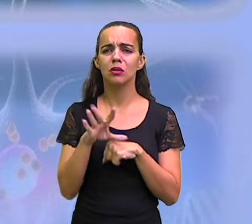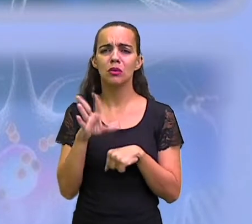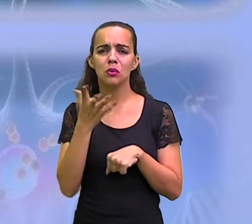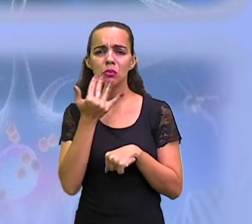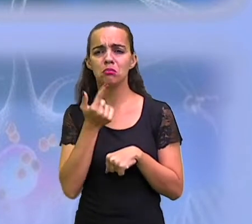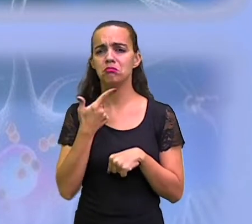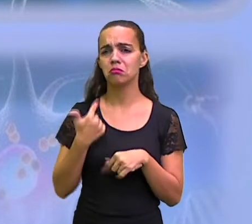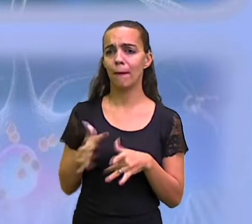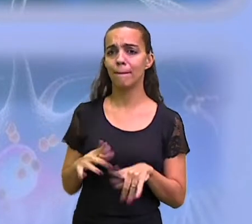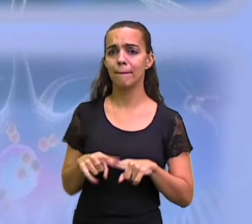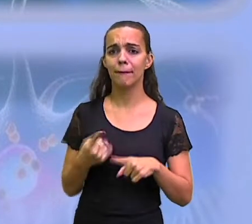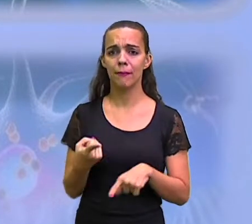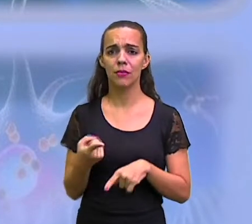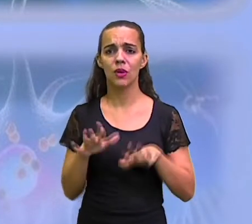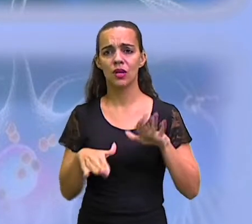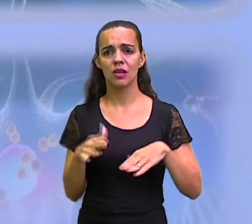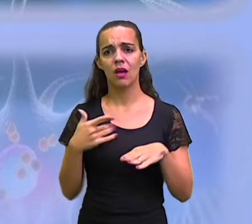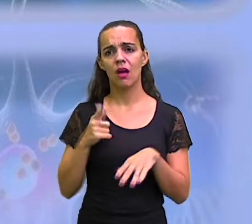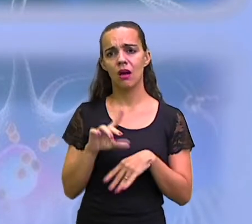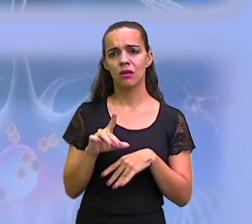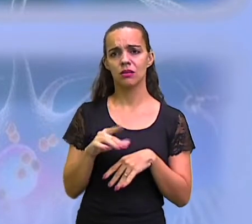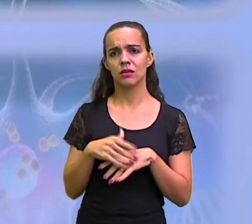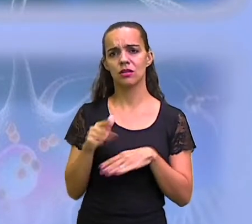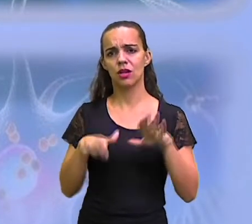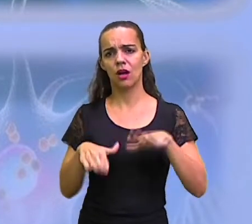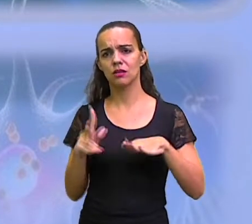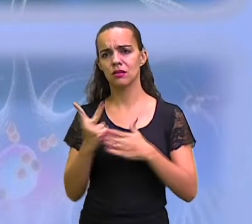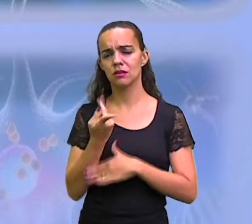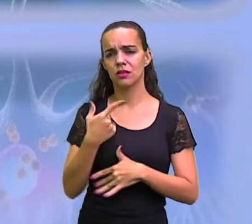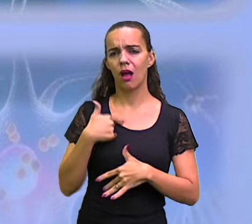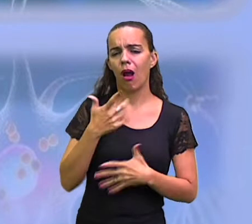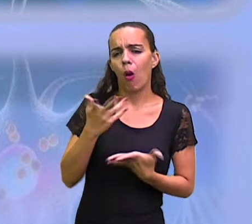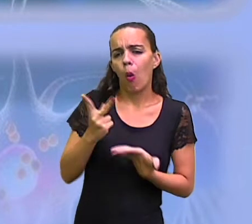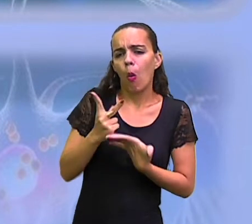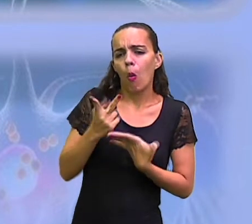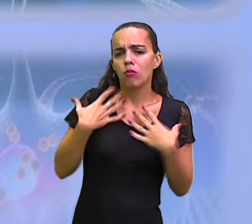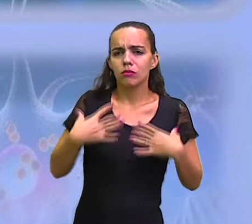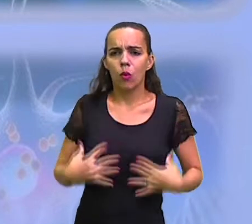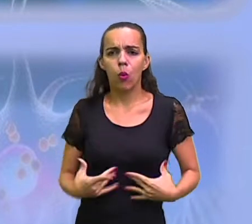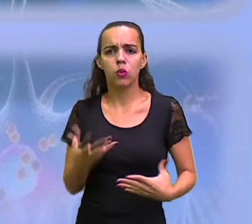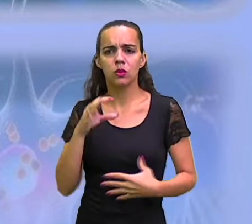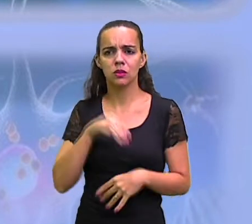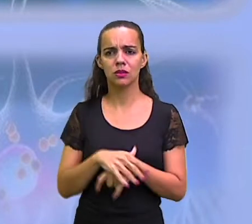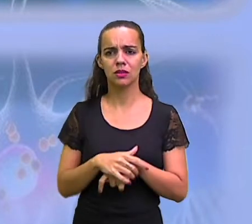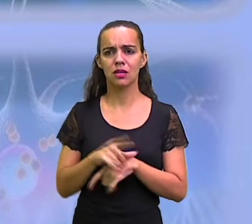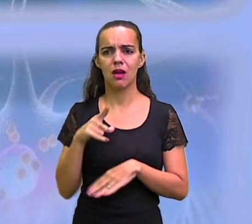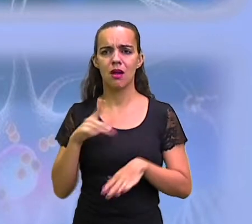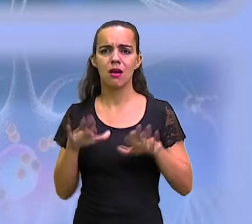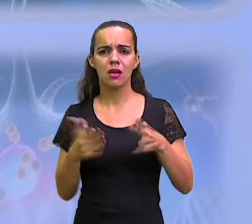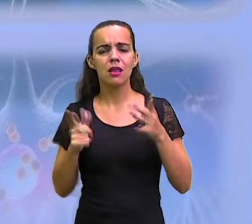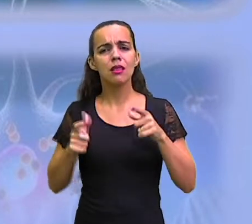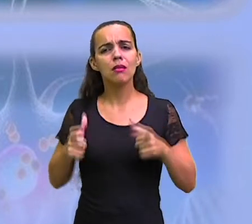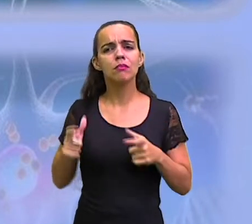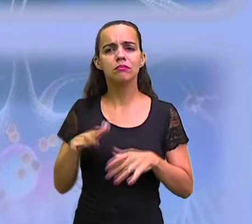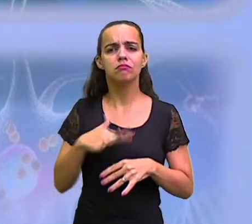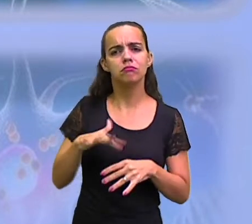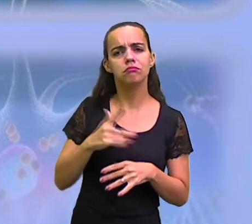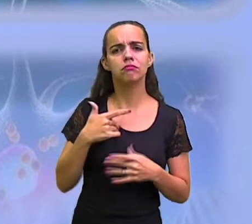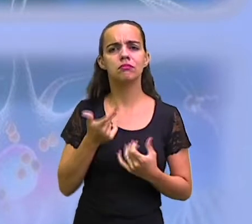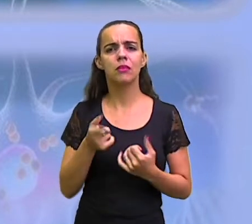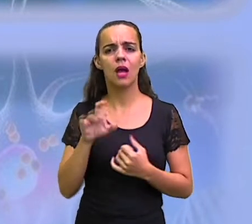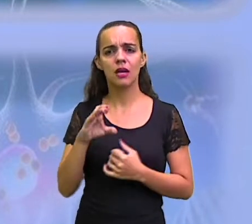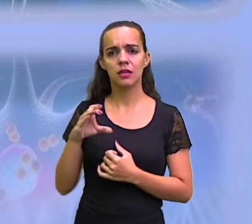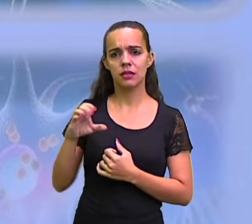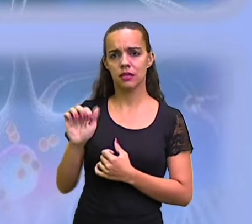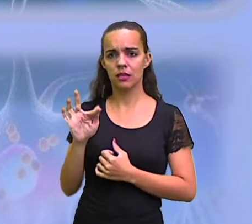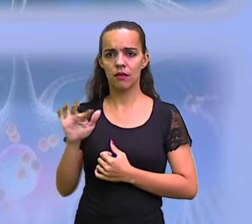o humor ou queixas gastrointestinais. E não podemos deixar de citar a